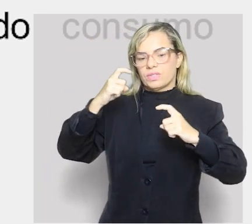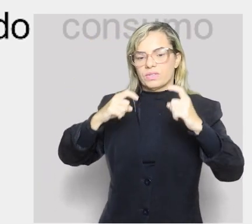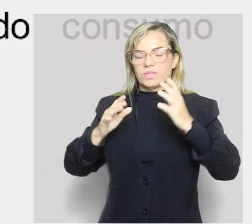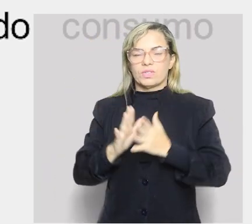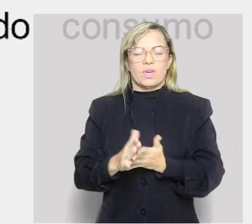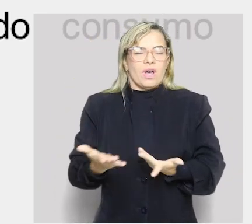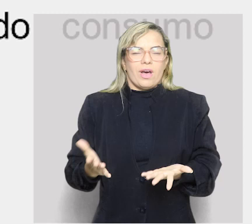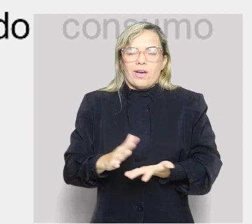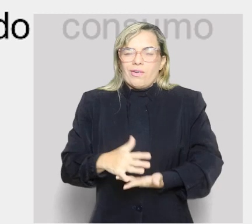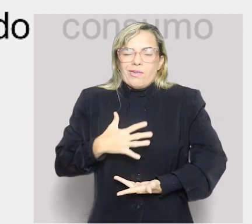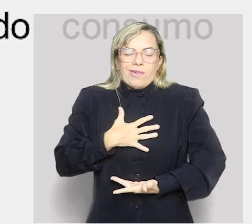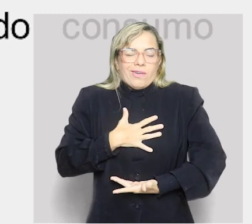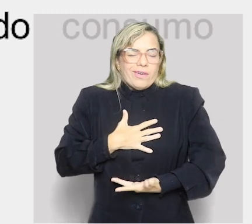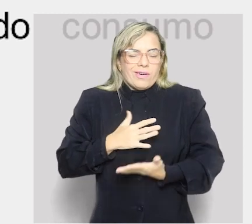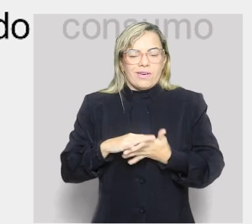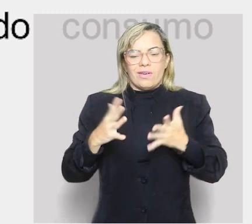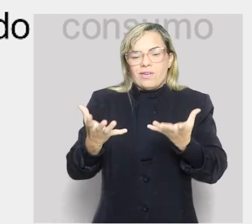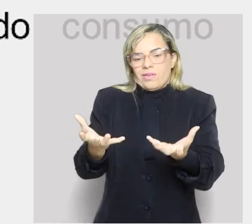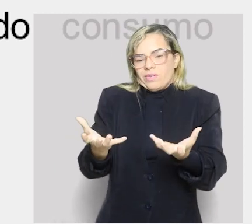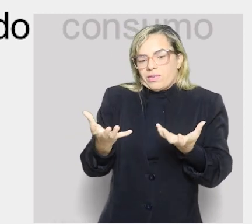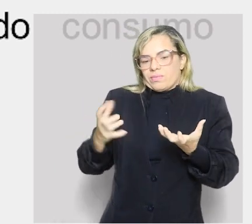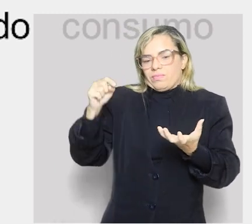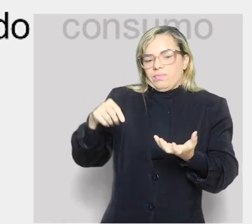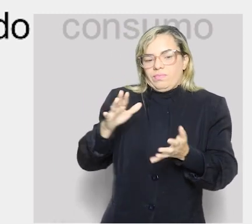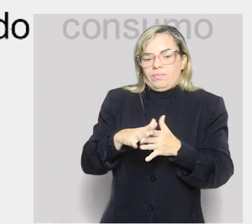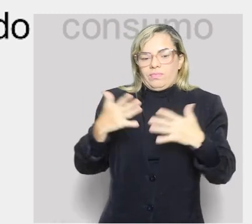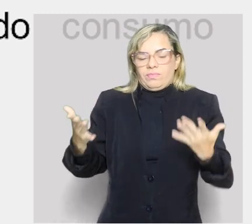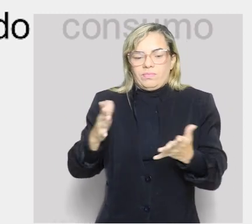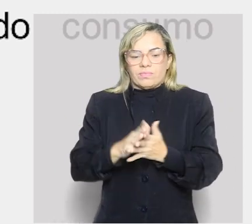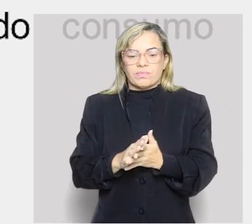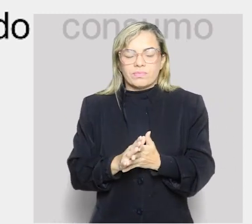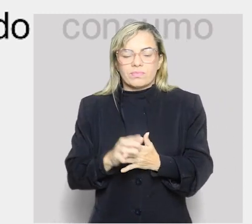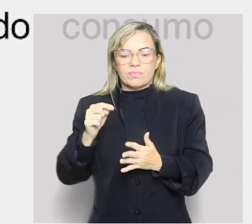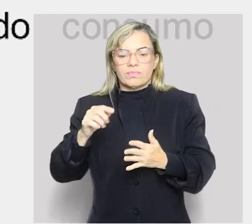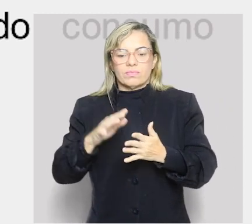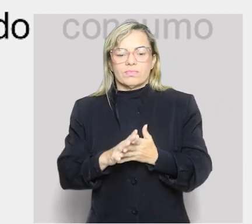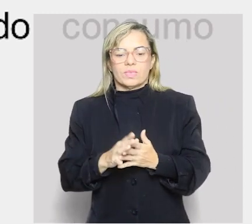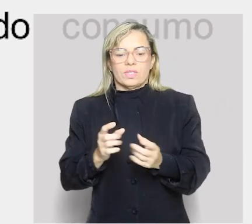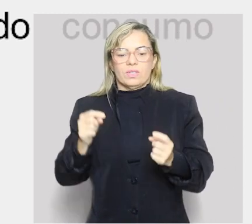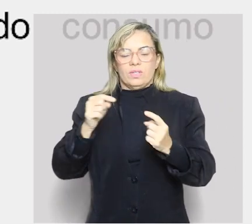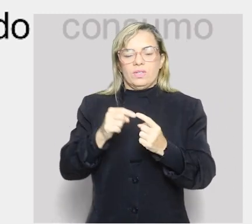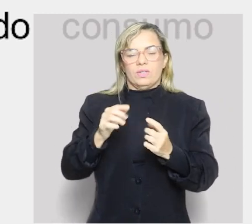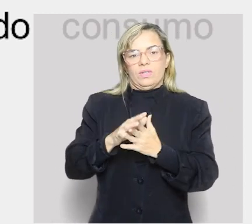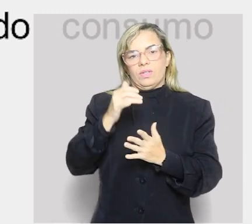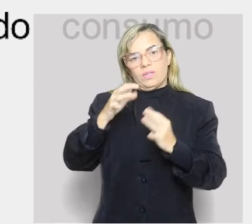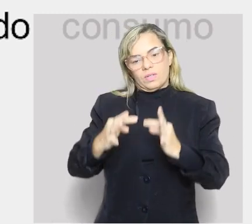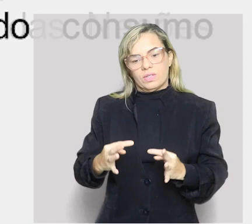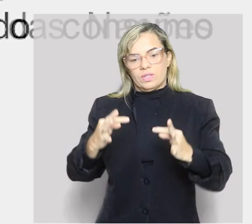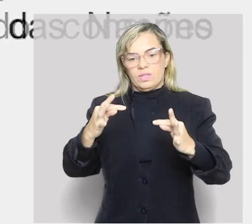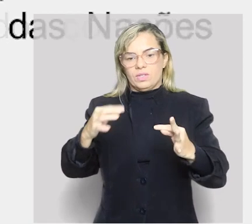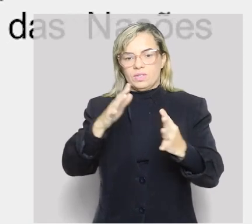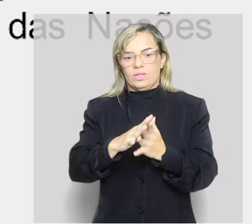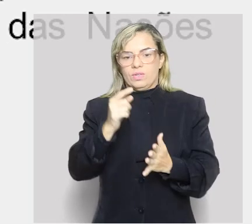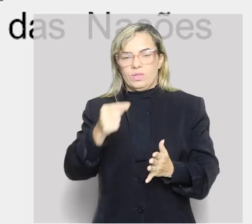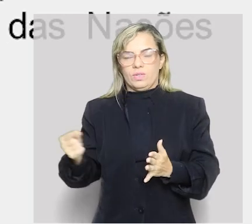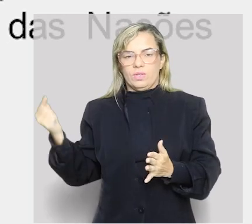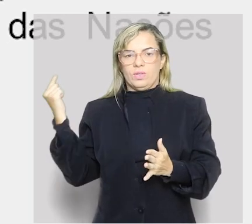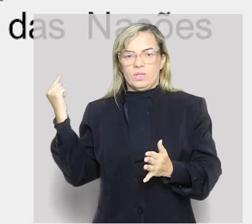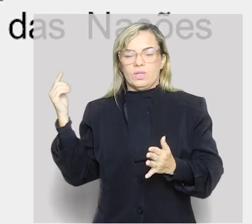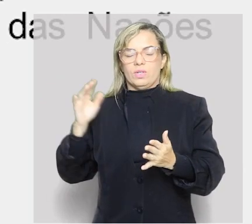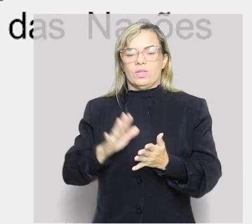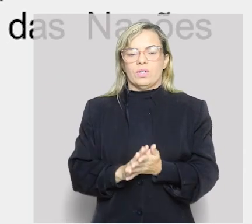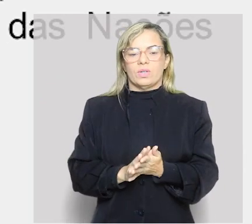em satisfazer suas necessidades. Afinal, eletroeletrônicos são tidos como sinônimos de